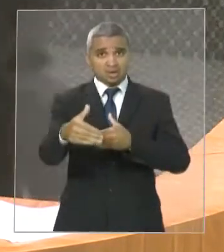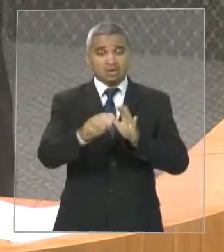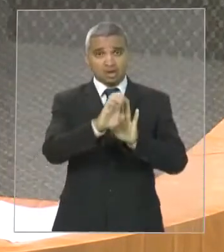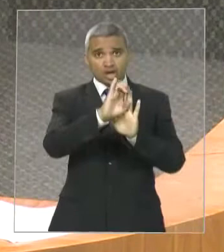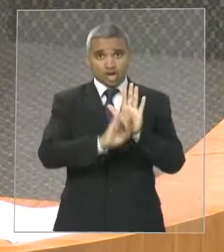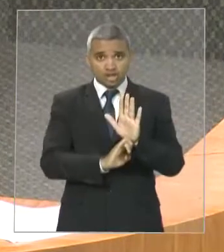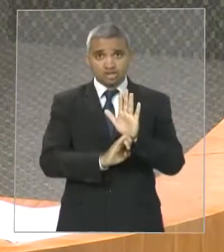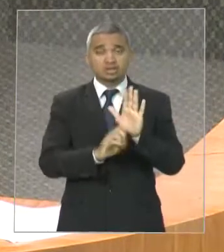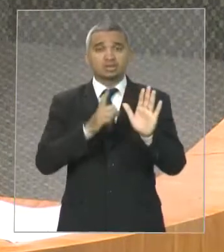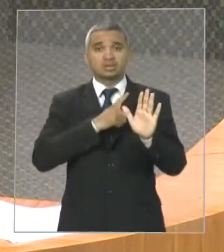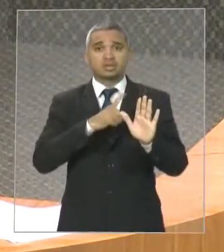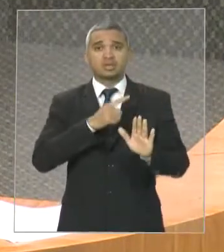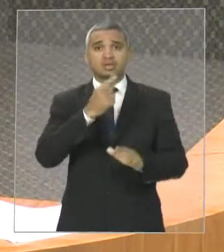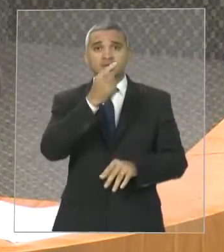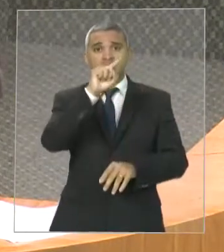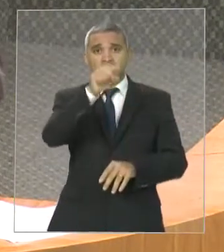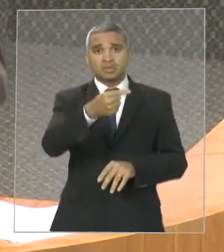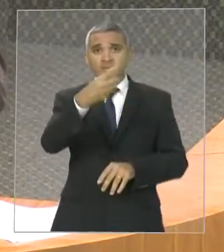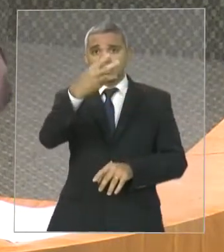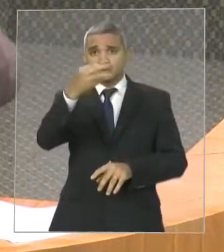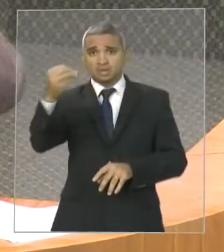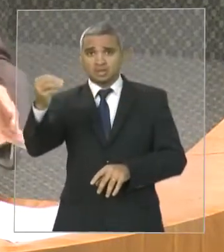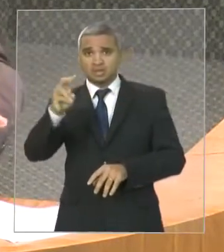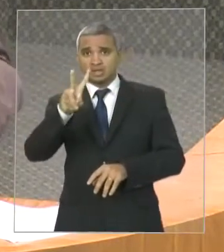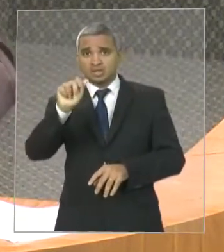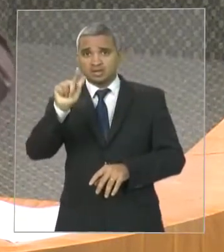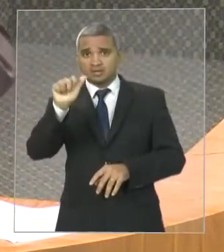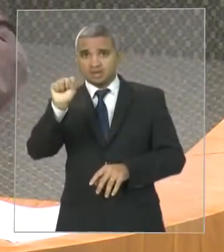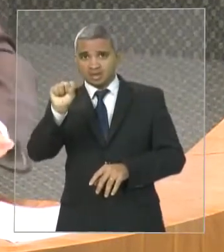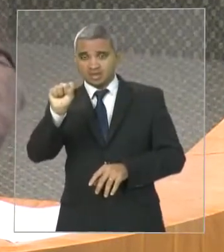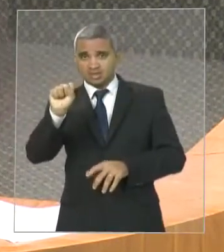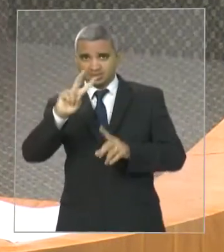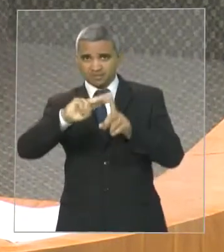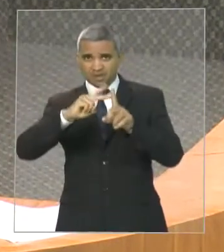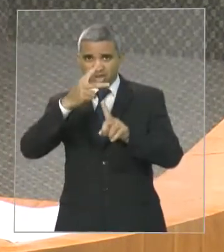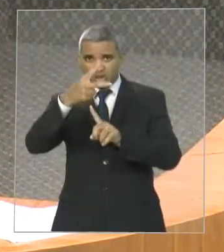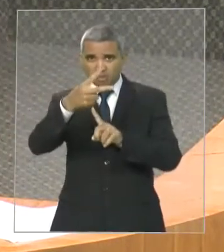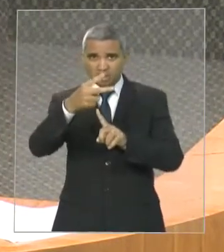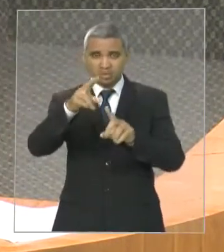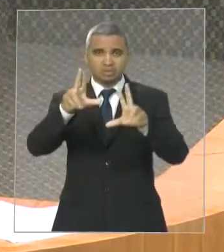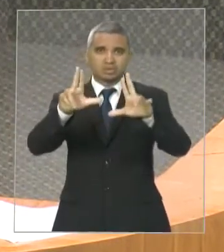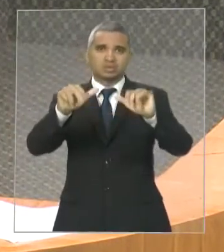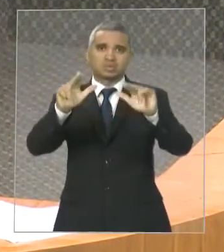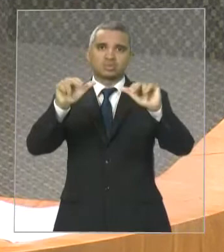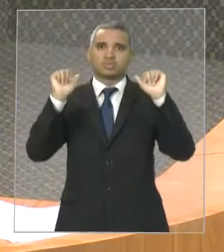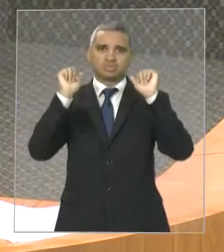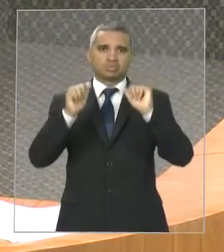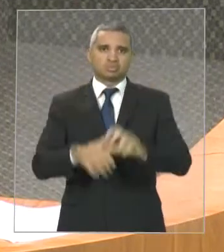não vai dobrar o efetivo da Polícia Militar, nem aqui e nem em lugar nenhum.